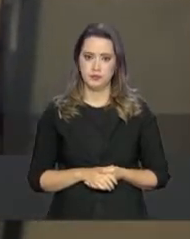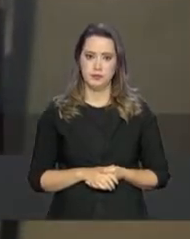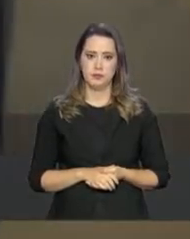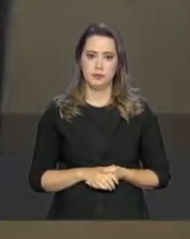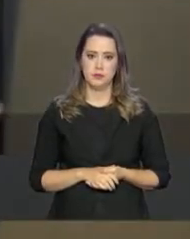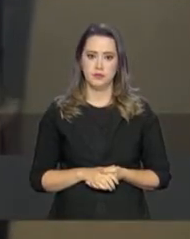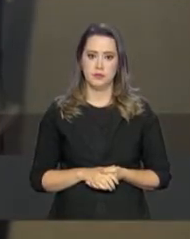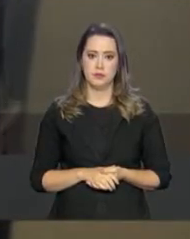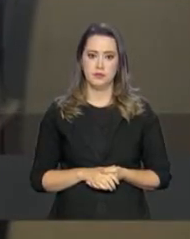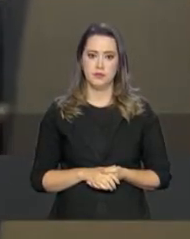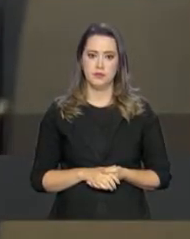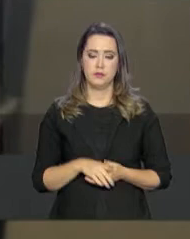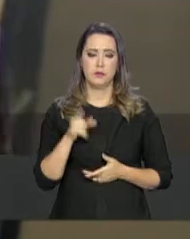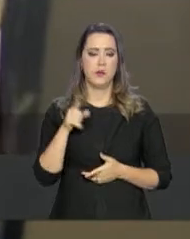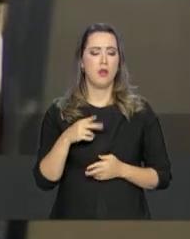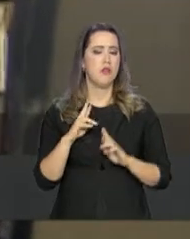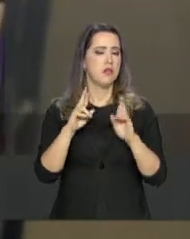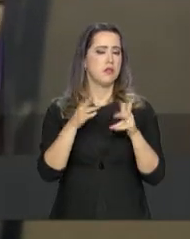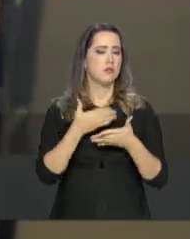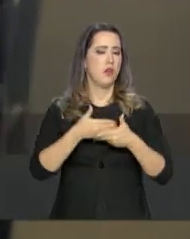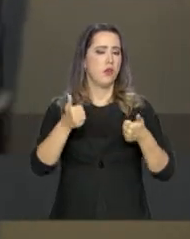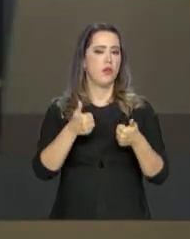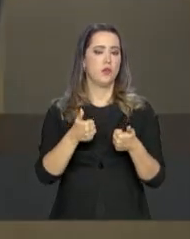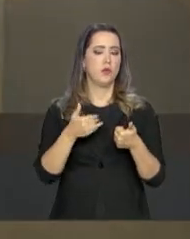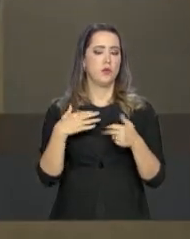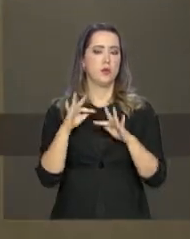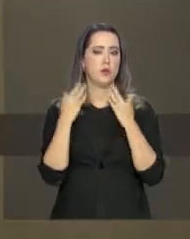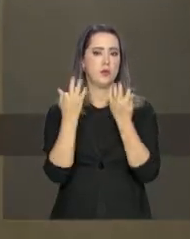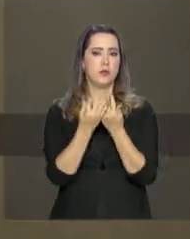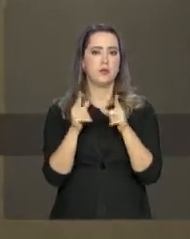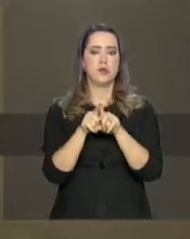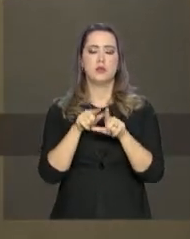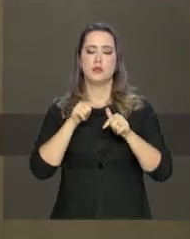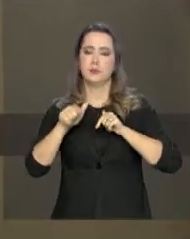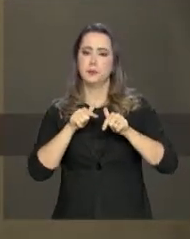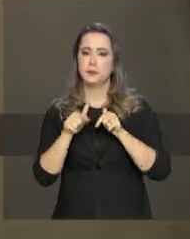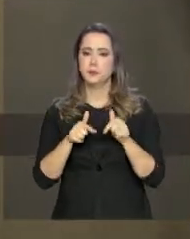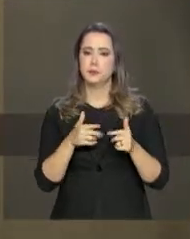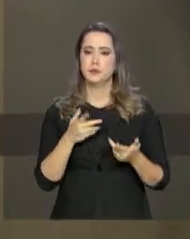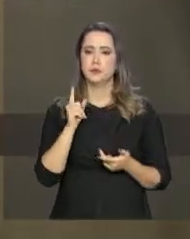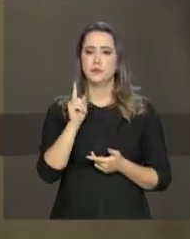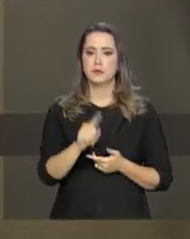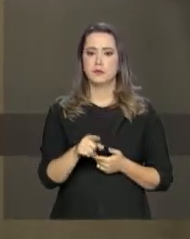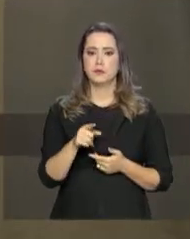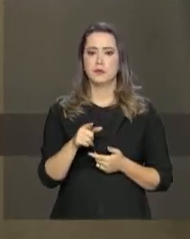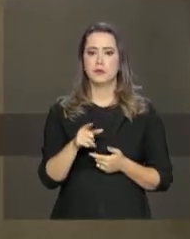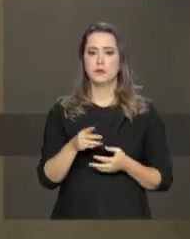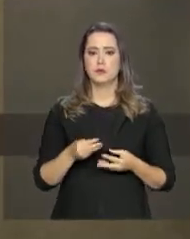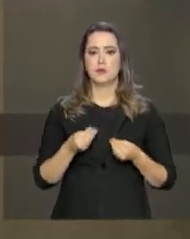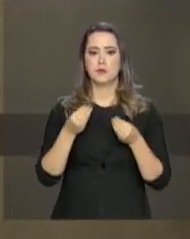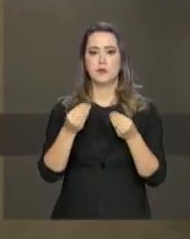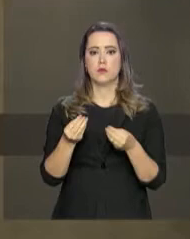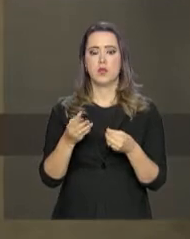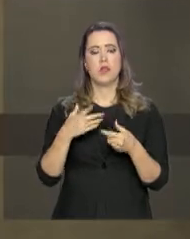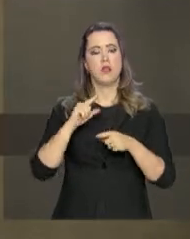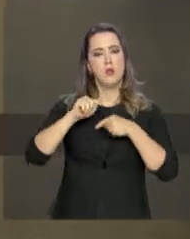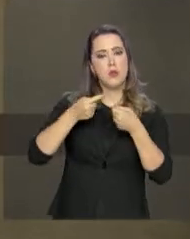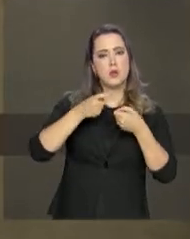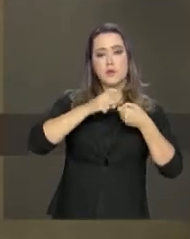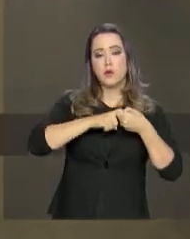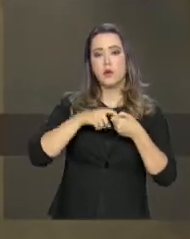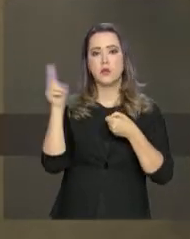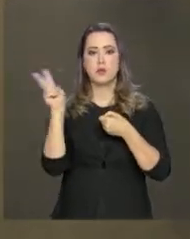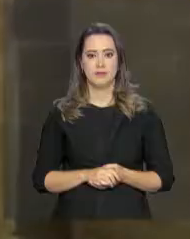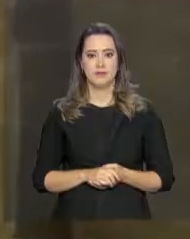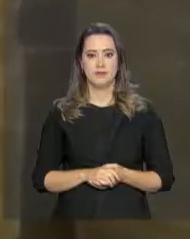Um melhor futuro para a nossa família, trabalho e poder ter uma estabilidade melhor que a que não tivemos